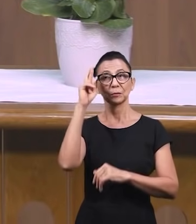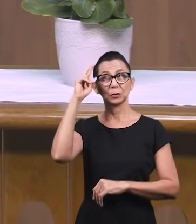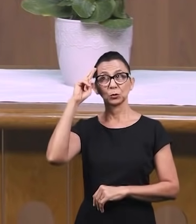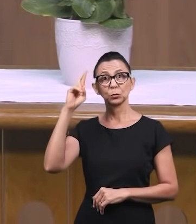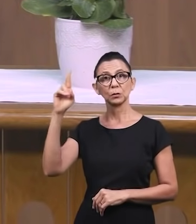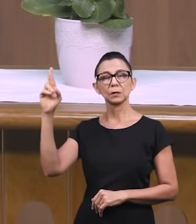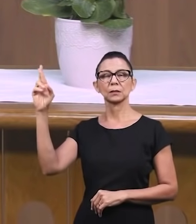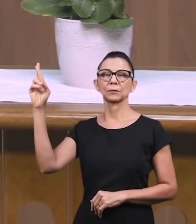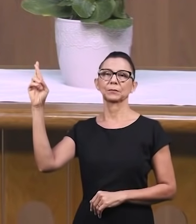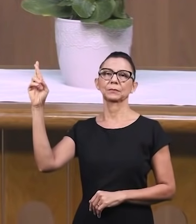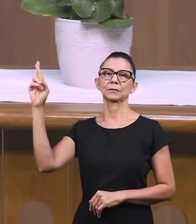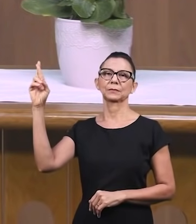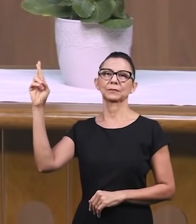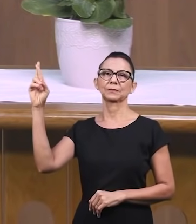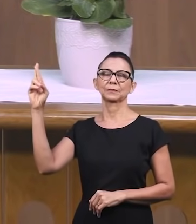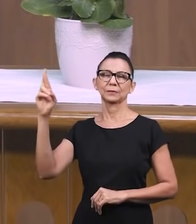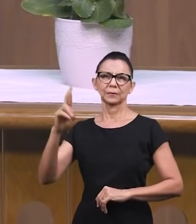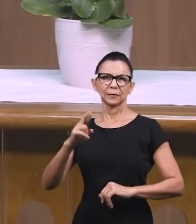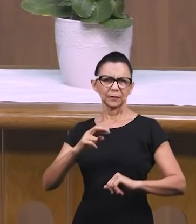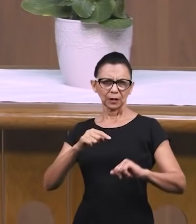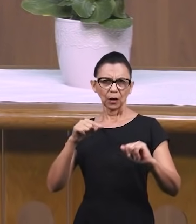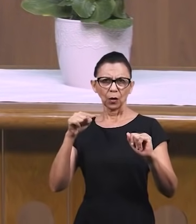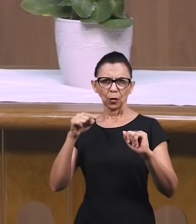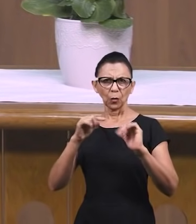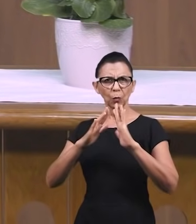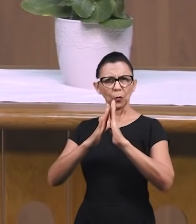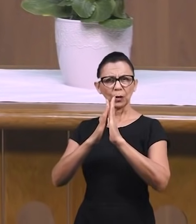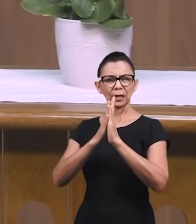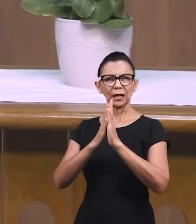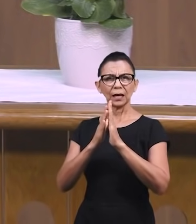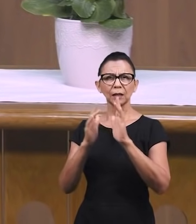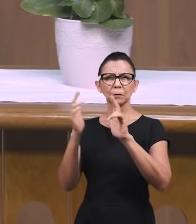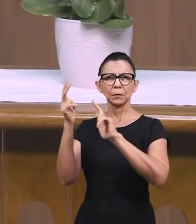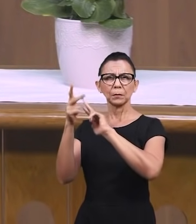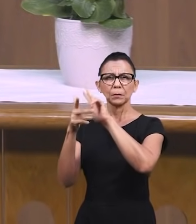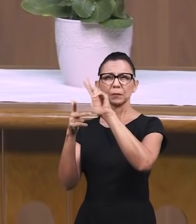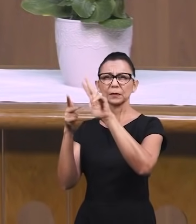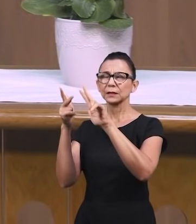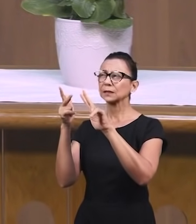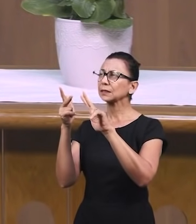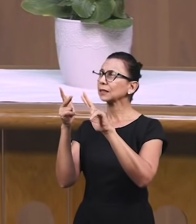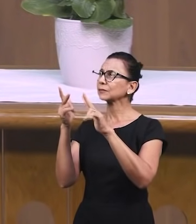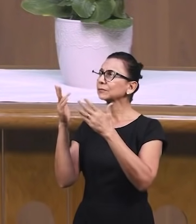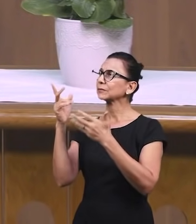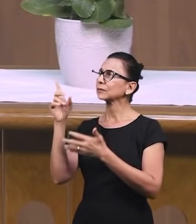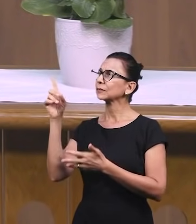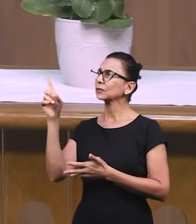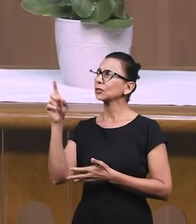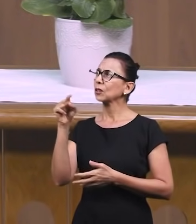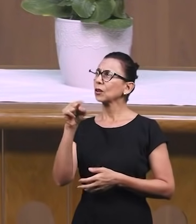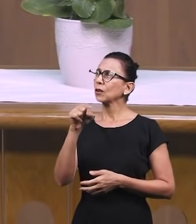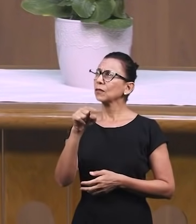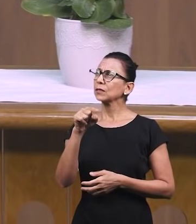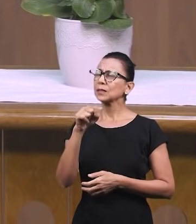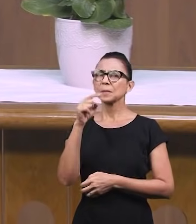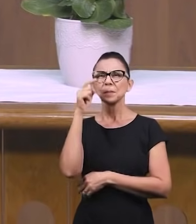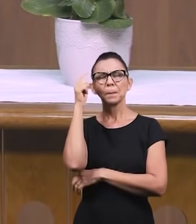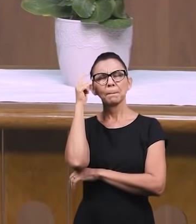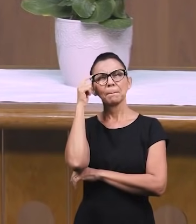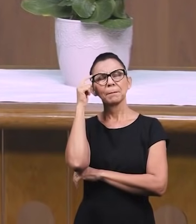Louvado seja o nome do Senhor. Orar é falar com Deus. Você já parou